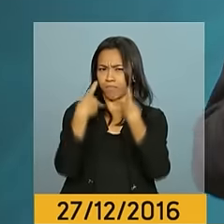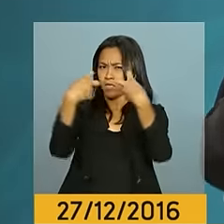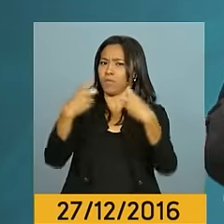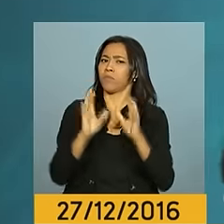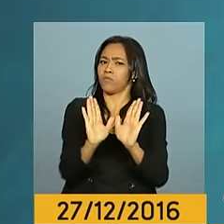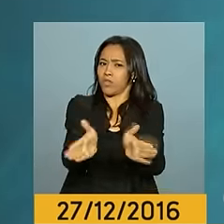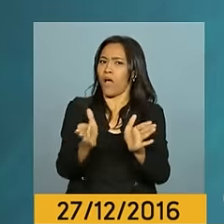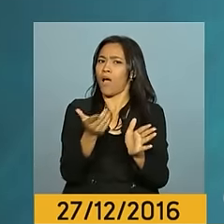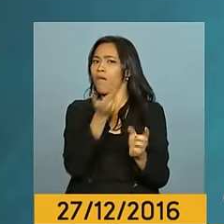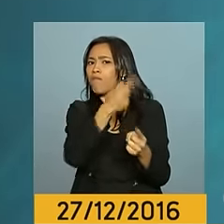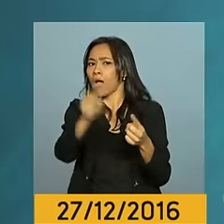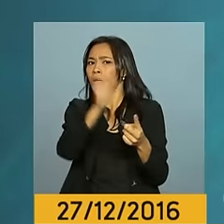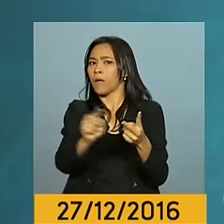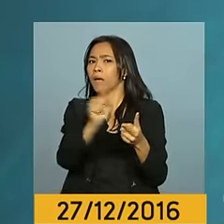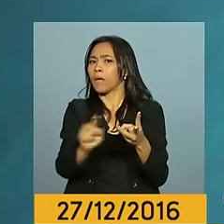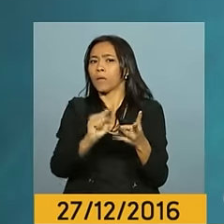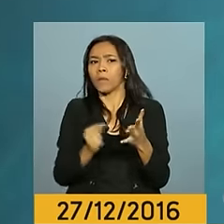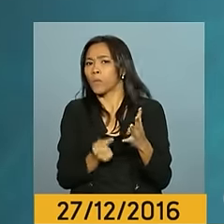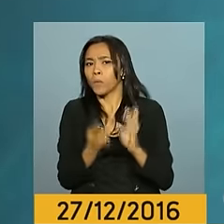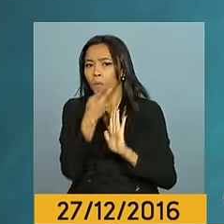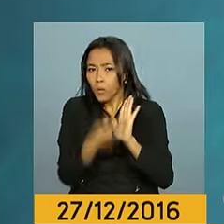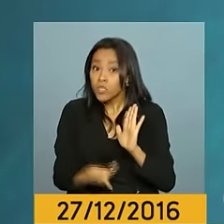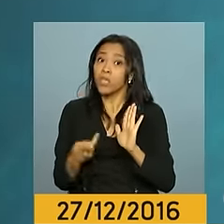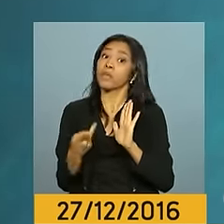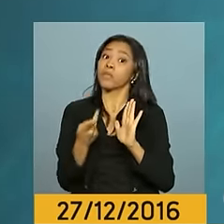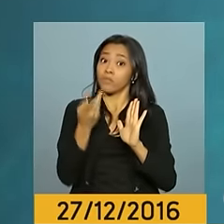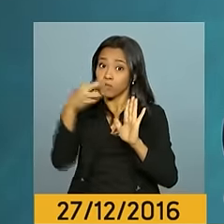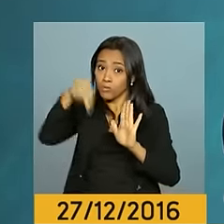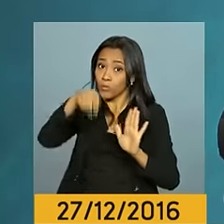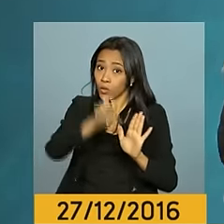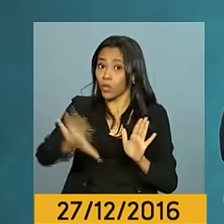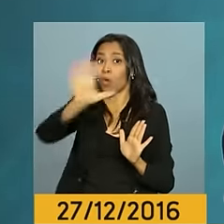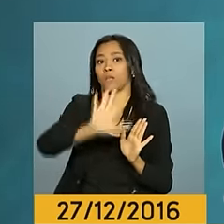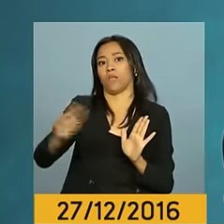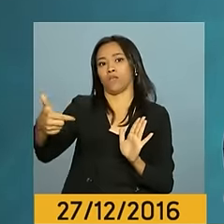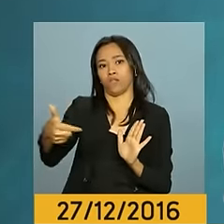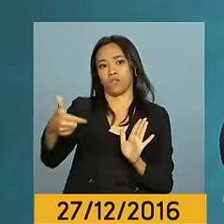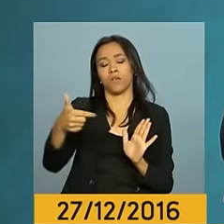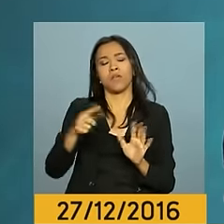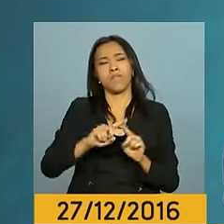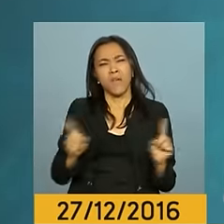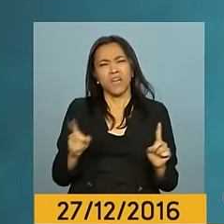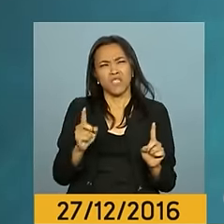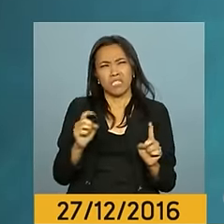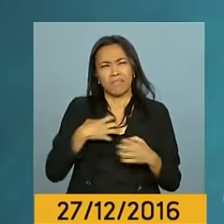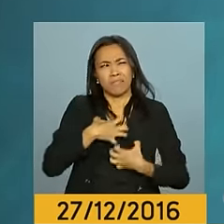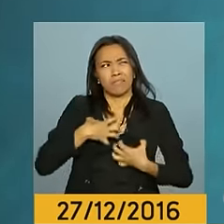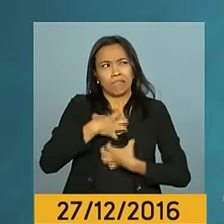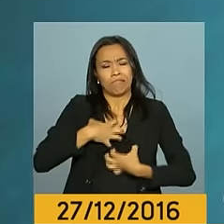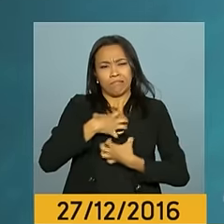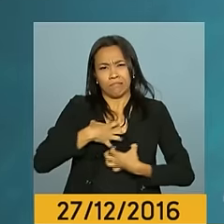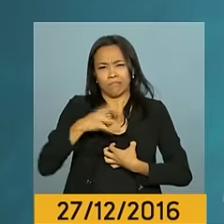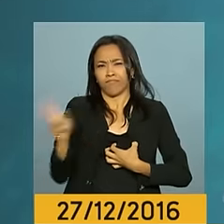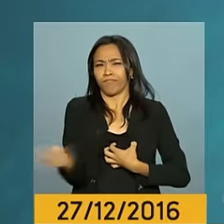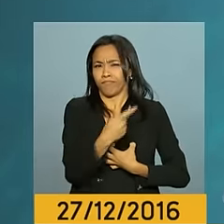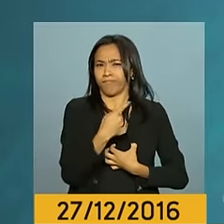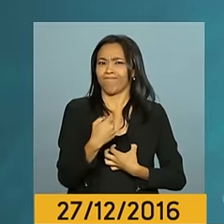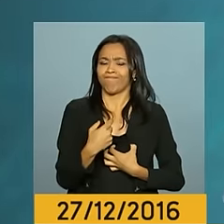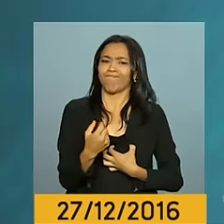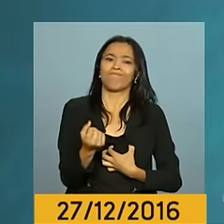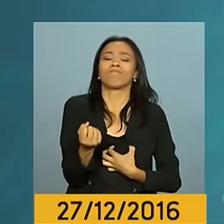Outros tantos projetos para o Nordeste mas o mais angustiante o mais torturante o mais